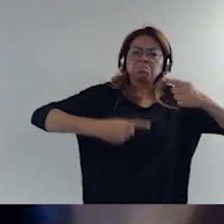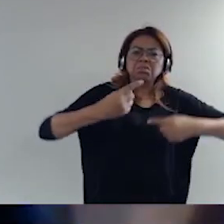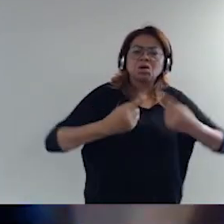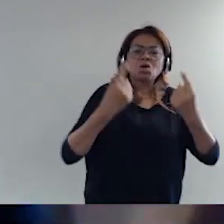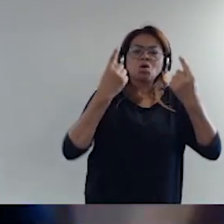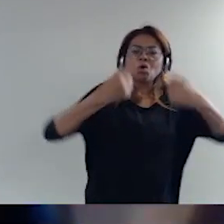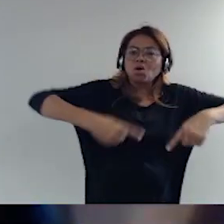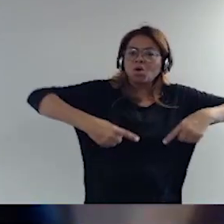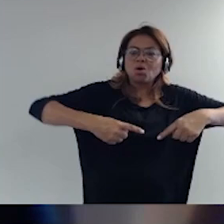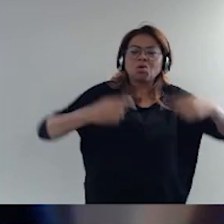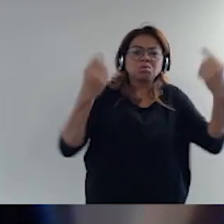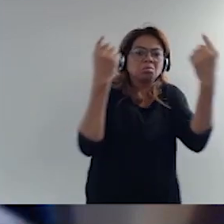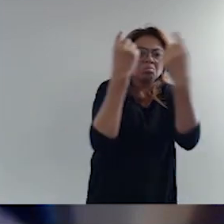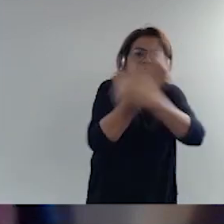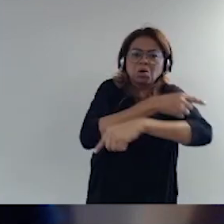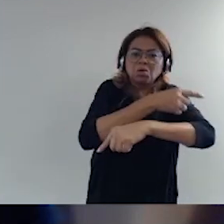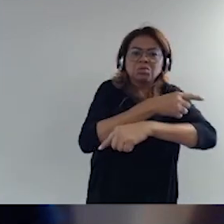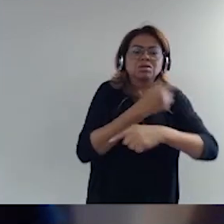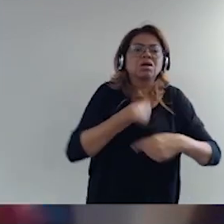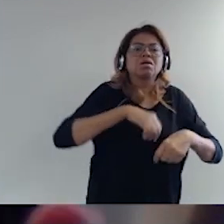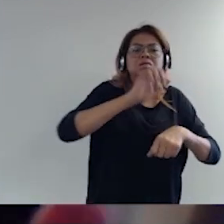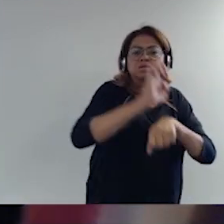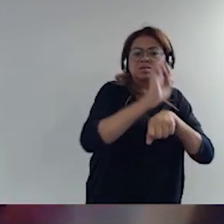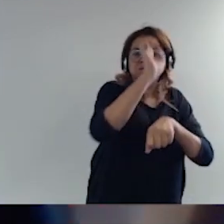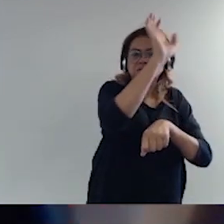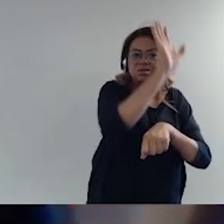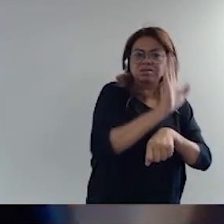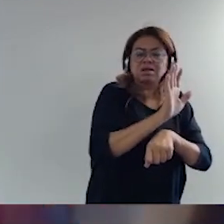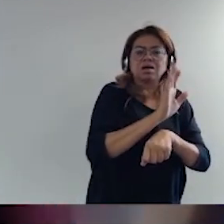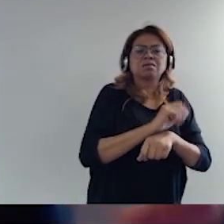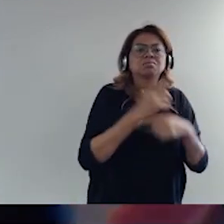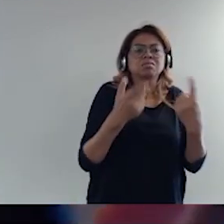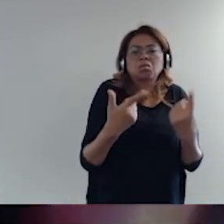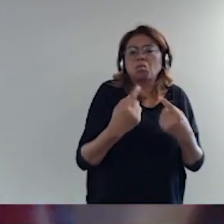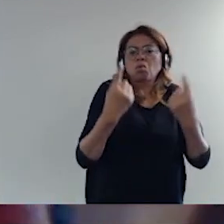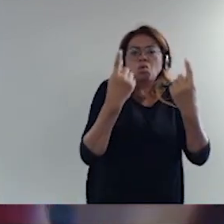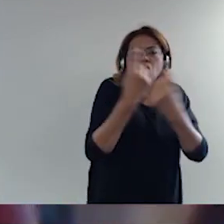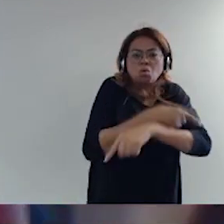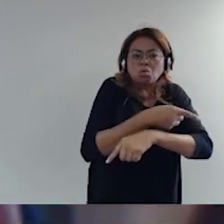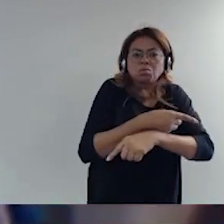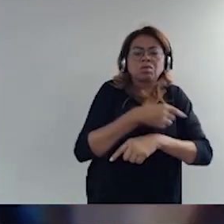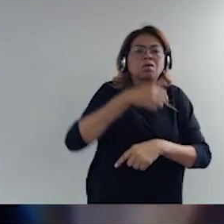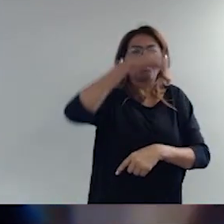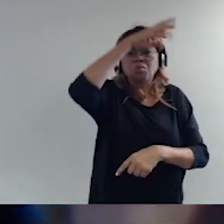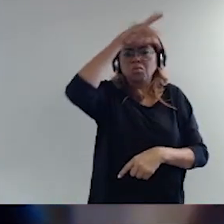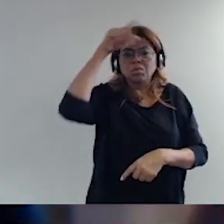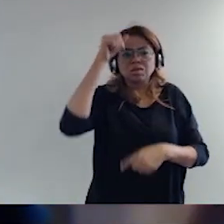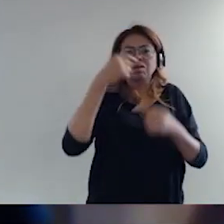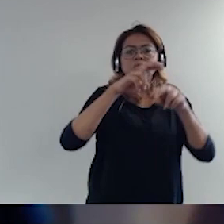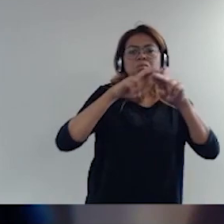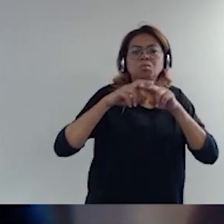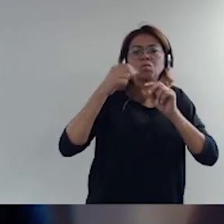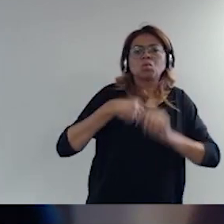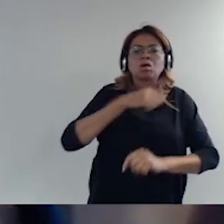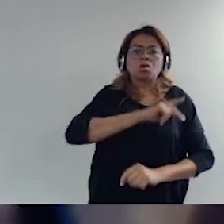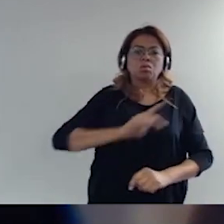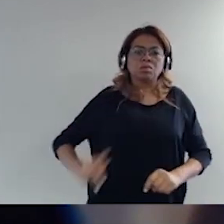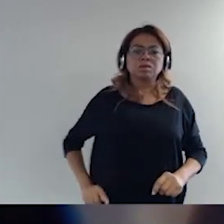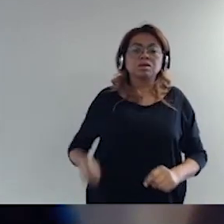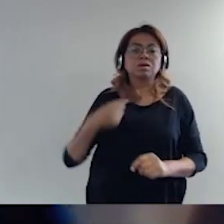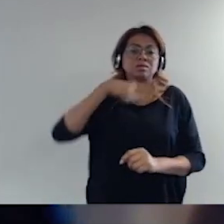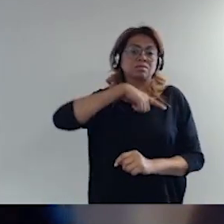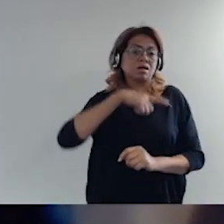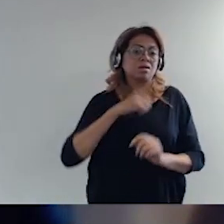com os municípios. E por questões políticas, ela se impõe porque detém ela a chave do cofre. Não há, por incrível